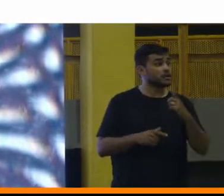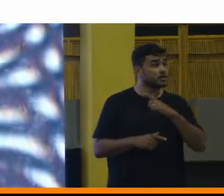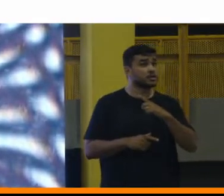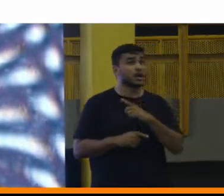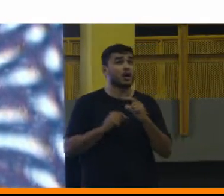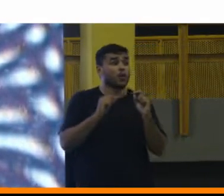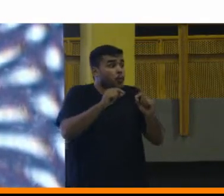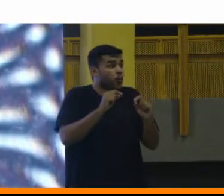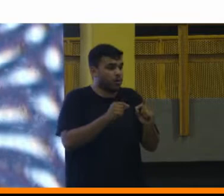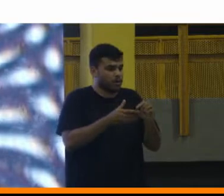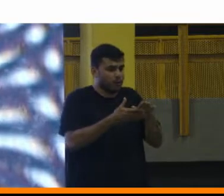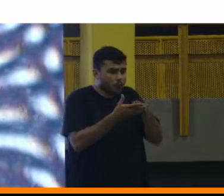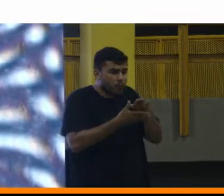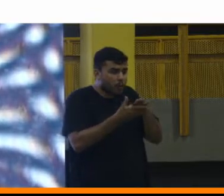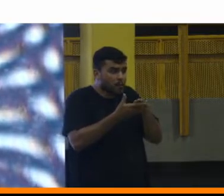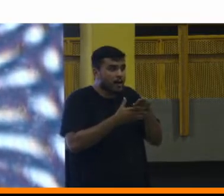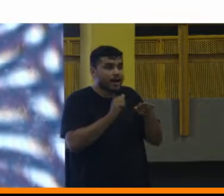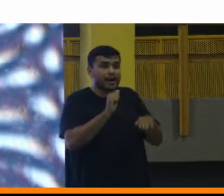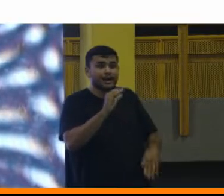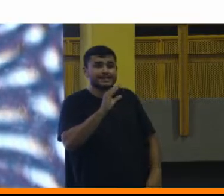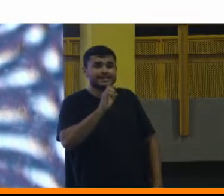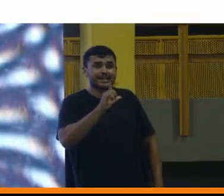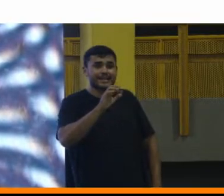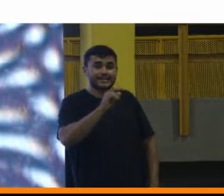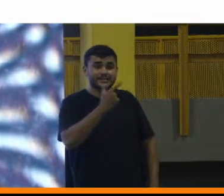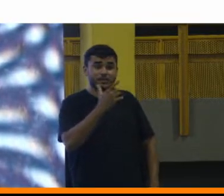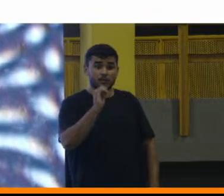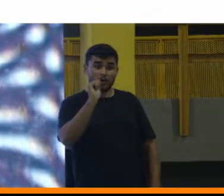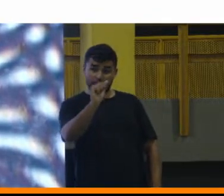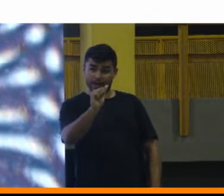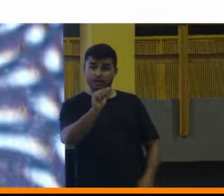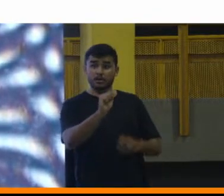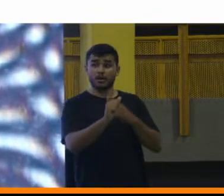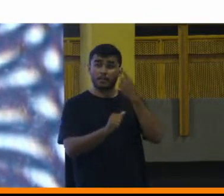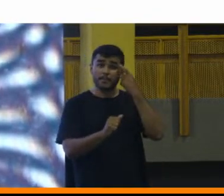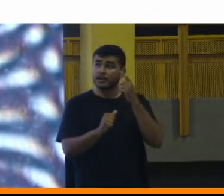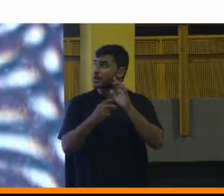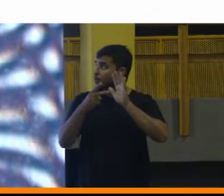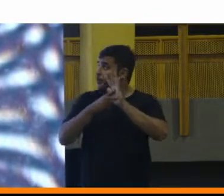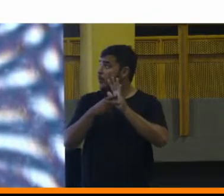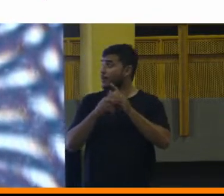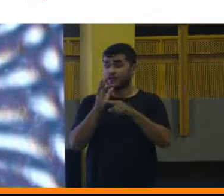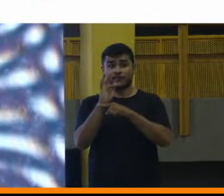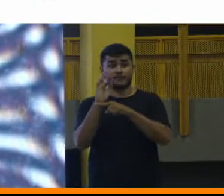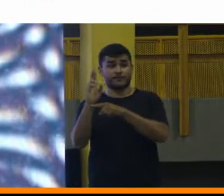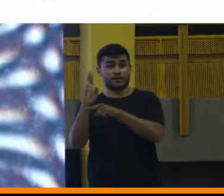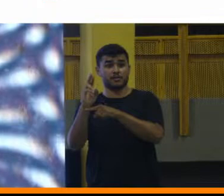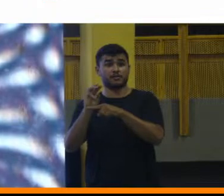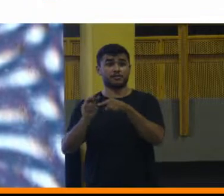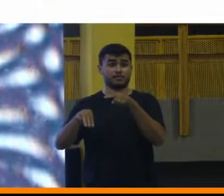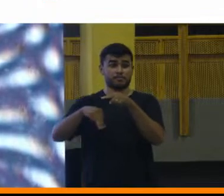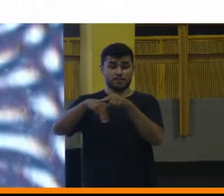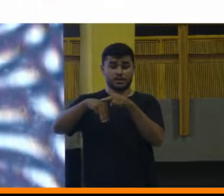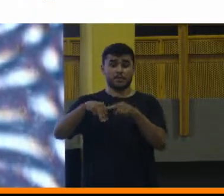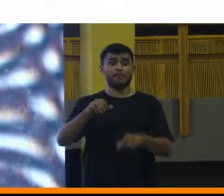à força resultante sobre a massa. Eu nunca vi isso na minha vida. Talvez você tenha